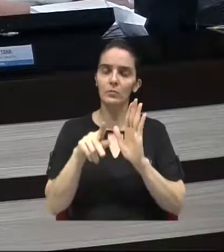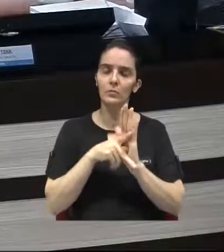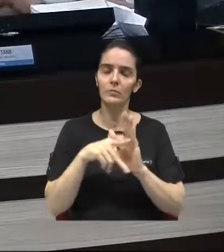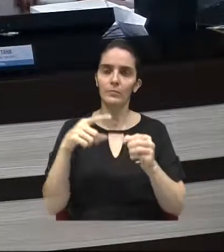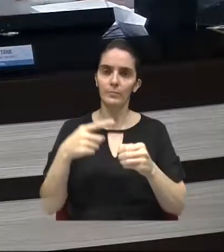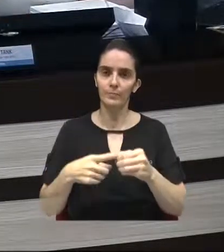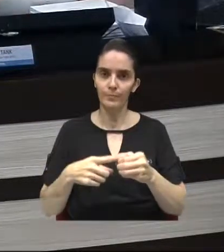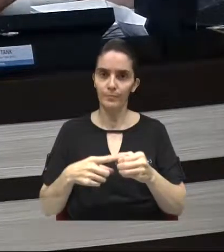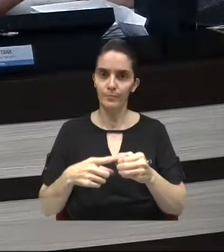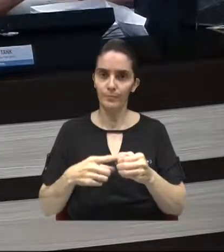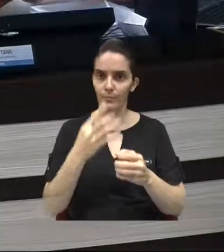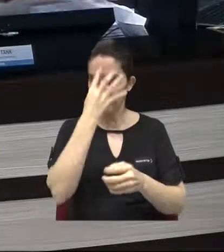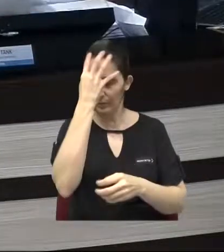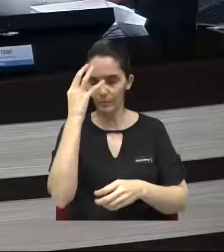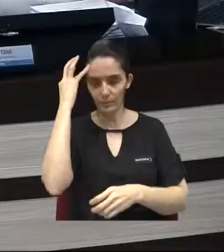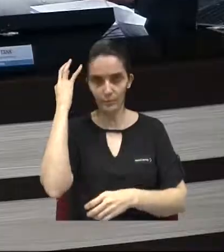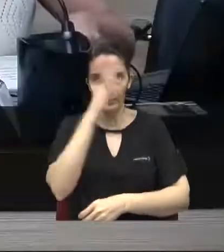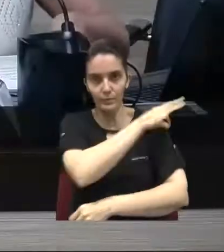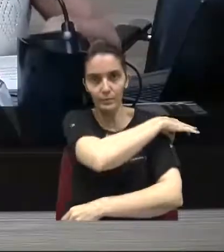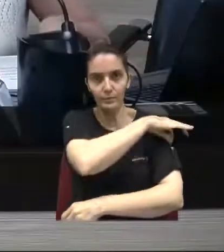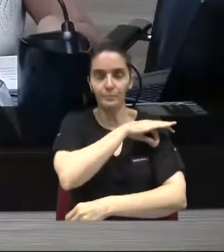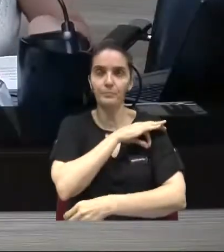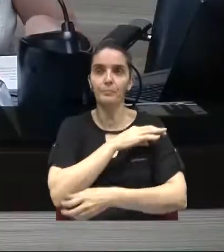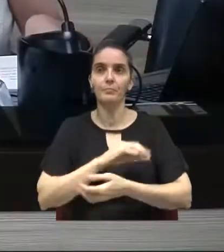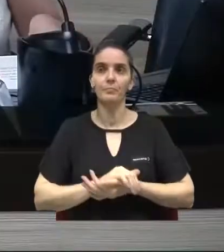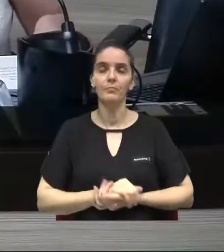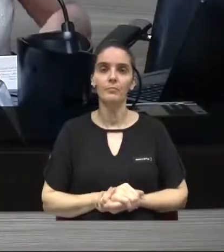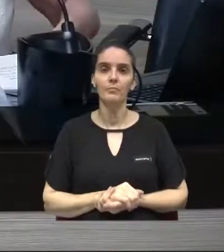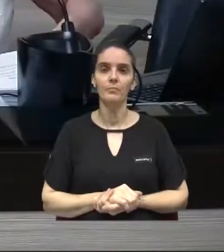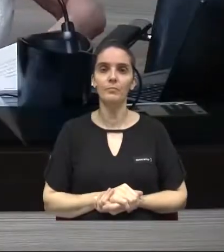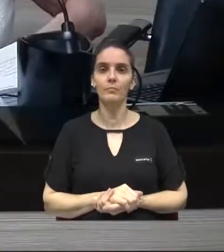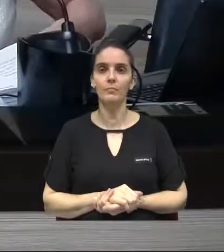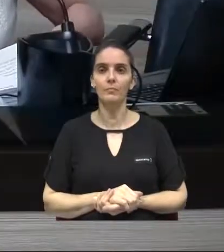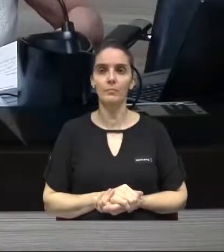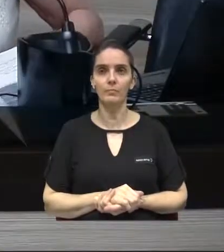Município. Mário Celso Botion, Prefeito Municipal.